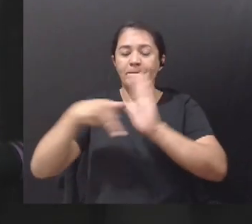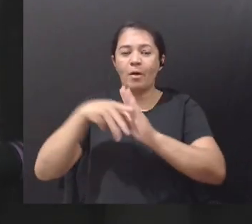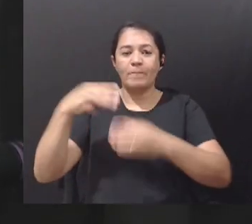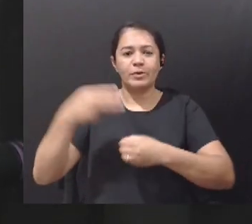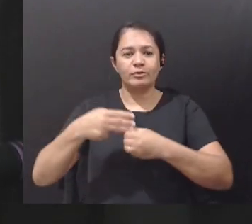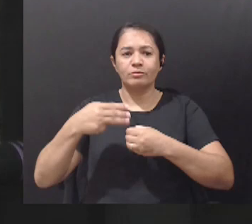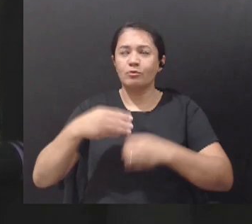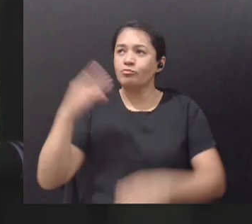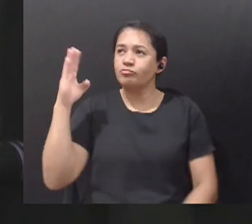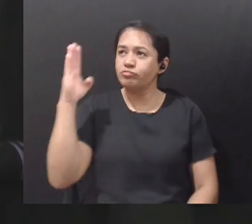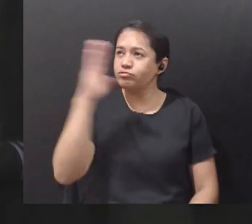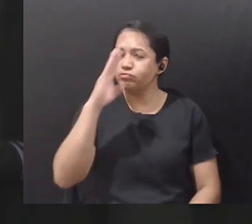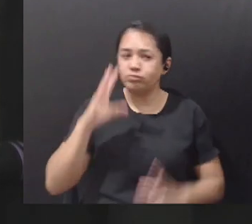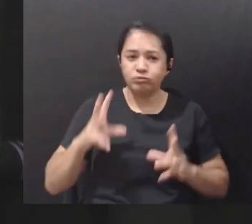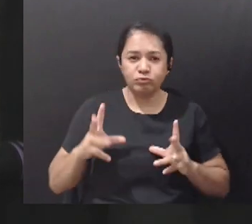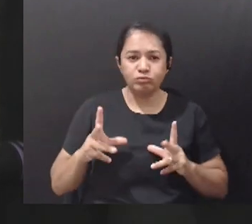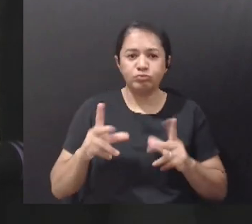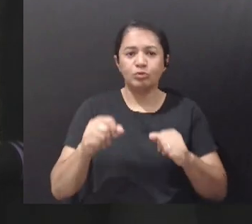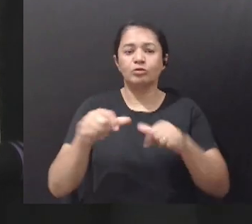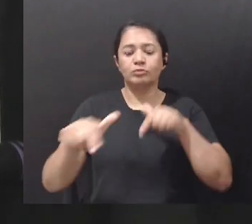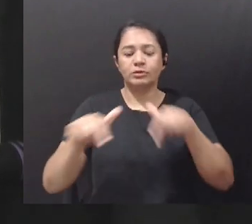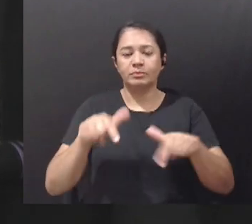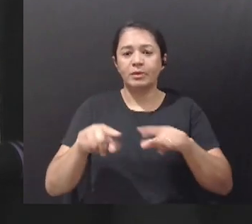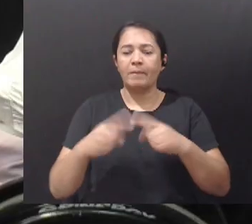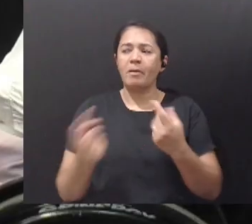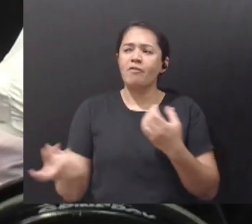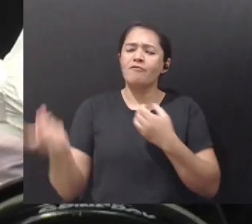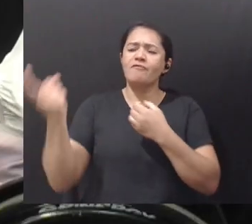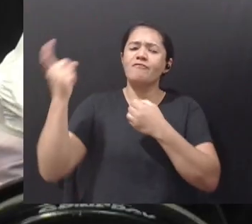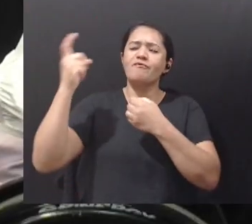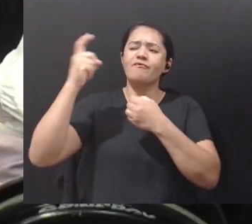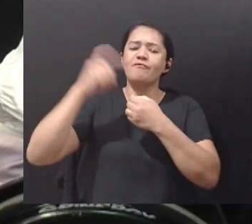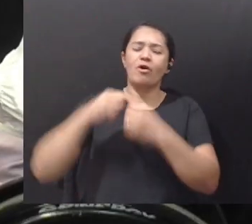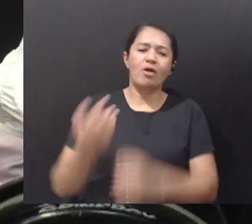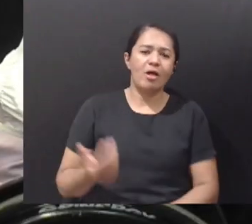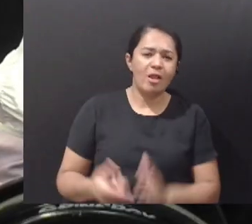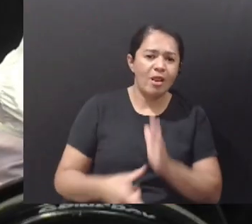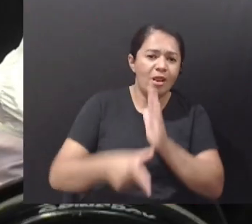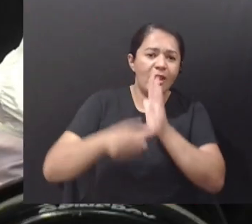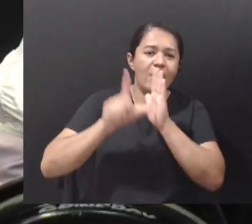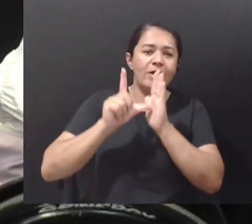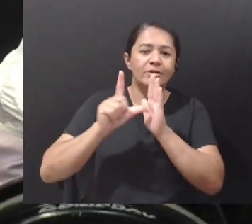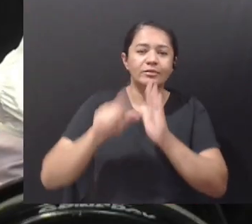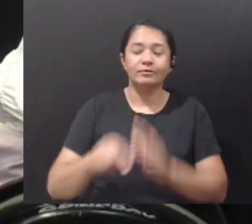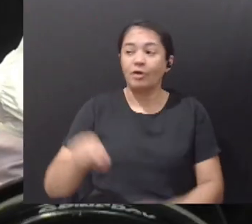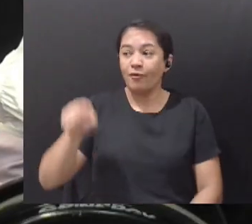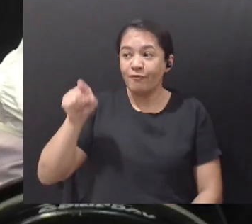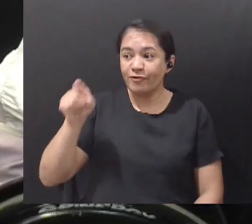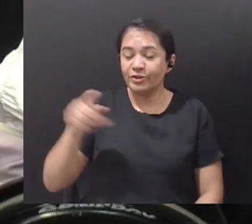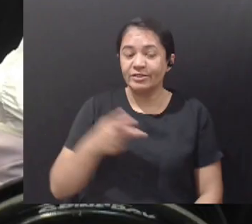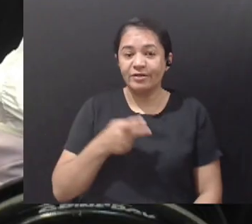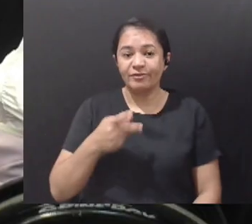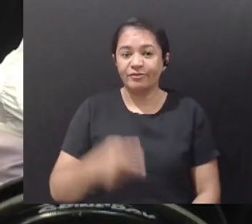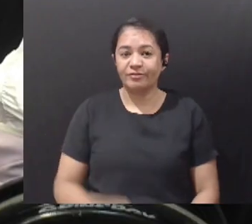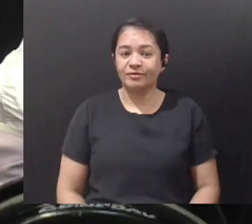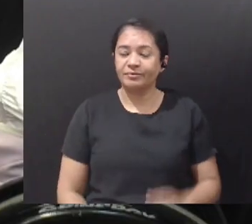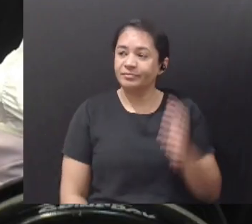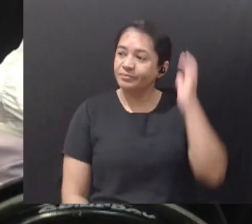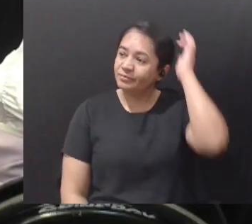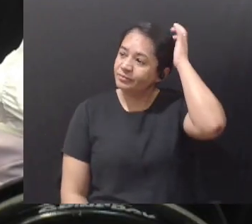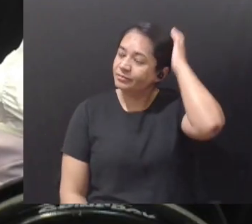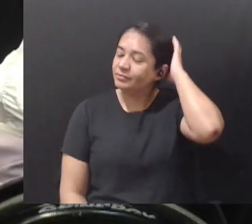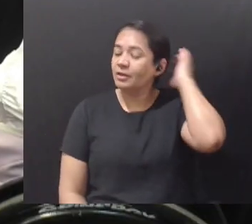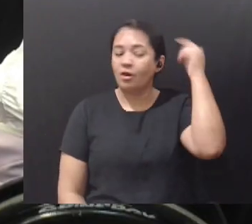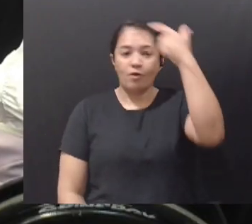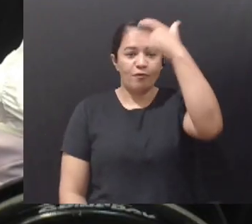trabalhou essa questão. Mas até então, vou voltar um pouquinho antes, então. Quando a Célia fala, vou ser candidata a